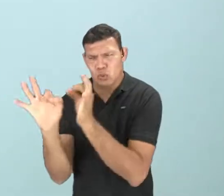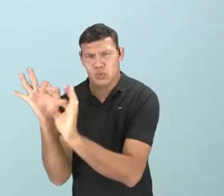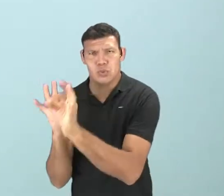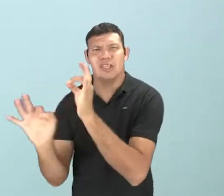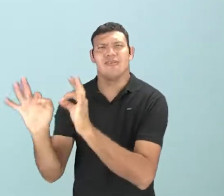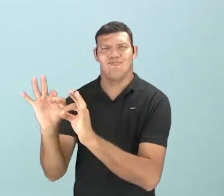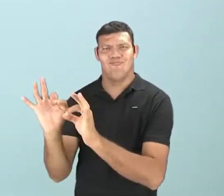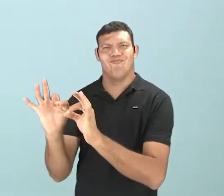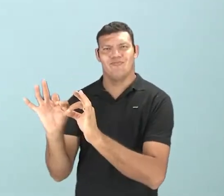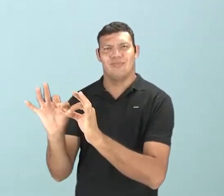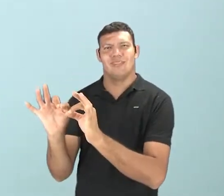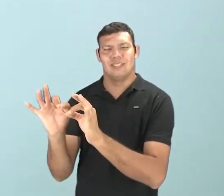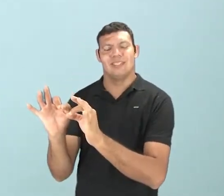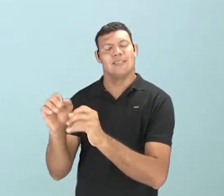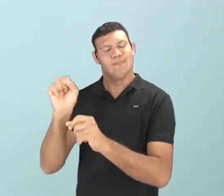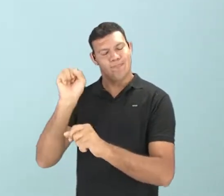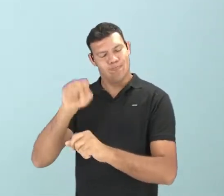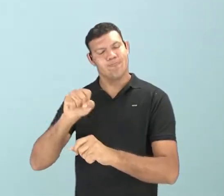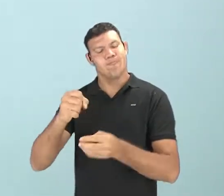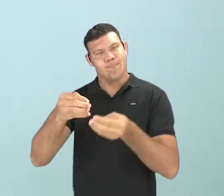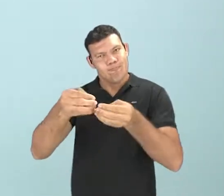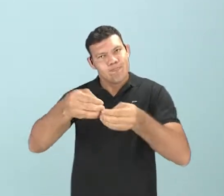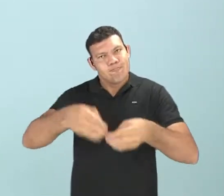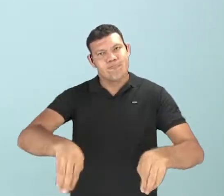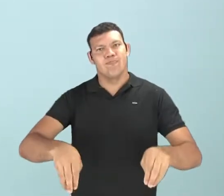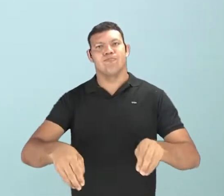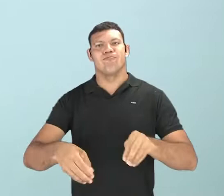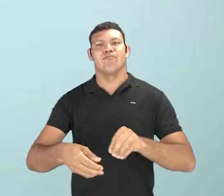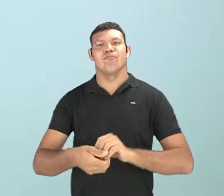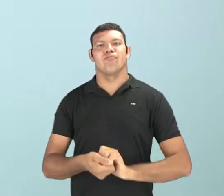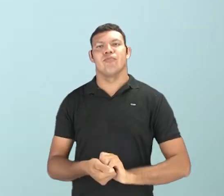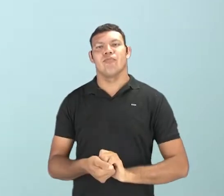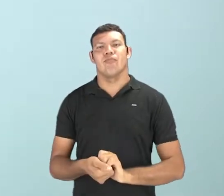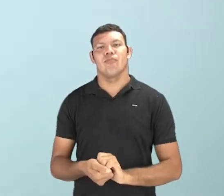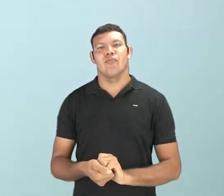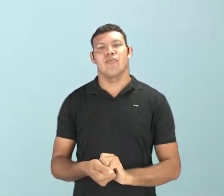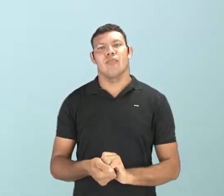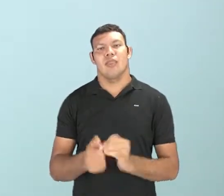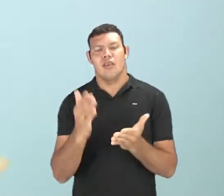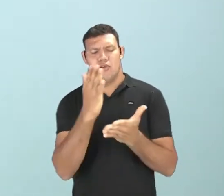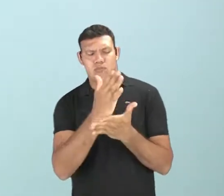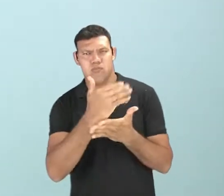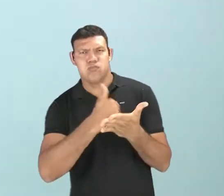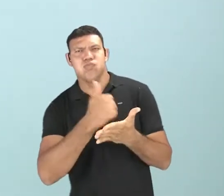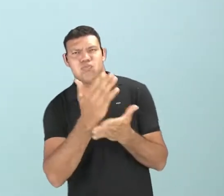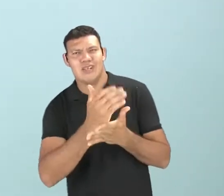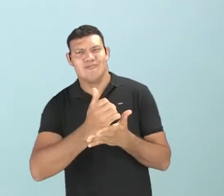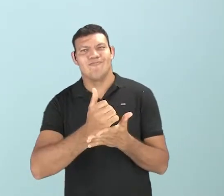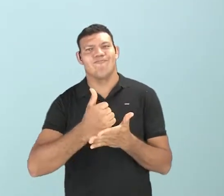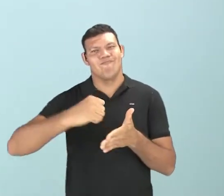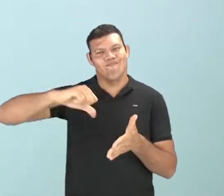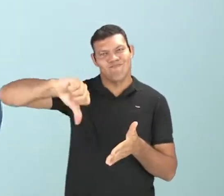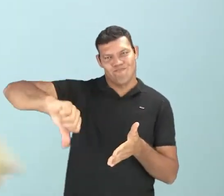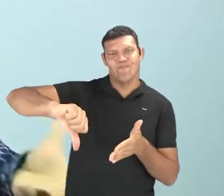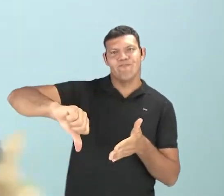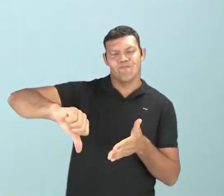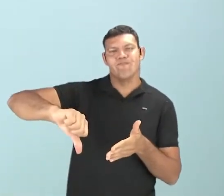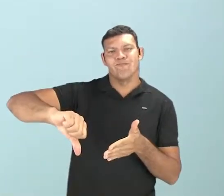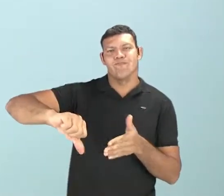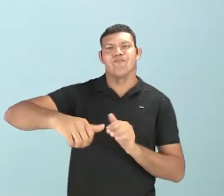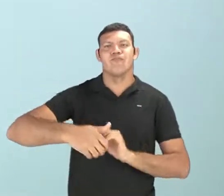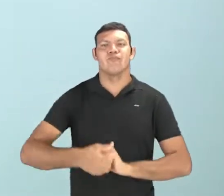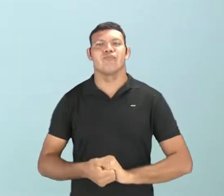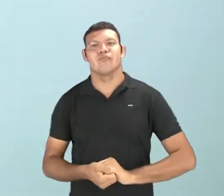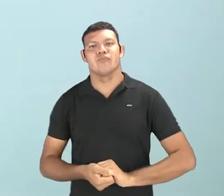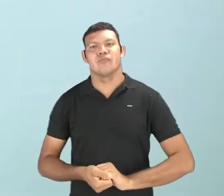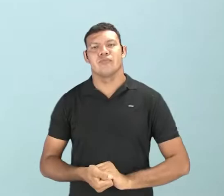vai impactar em realmente situações que vão fragmentar essa crise dentro da União, vão desencadear essa